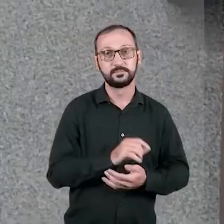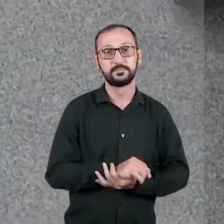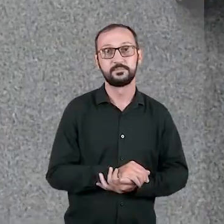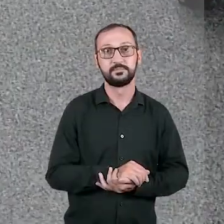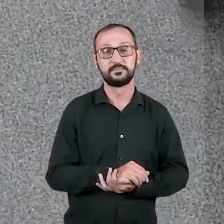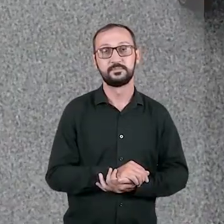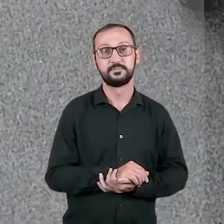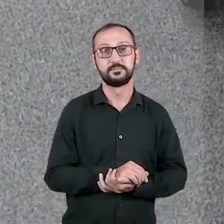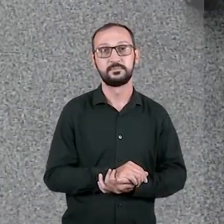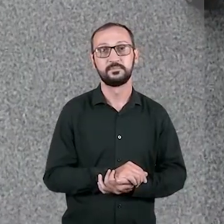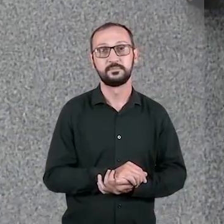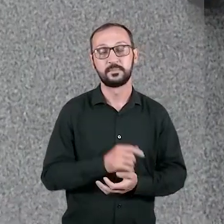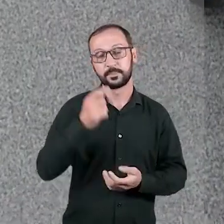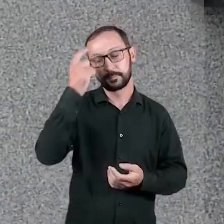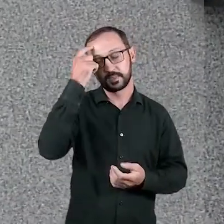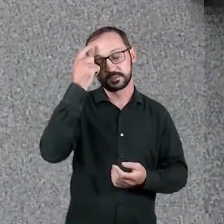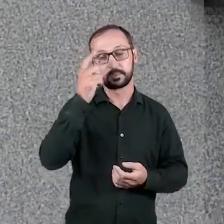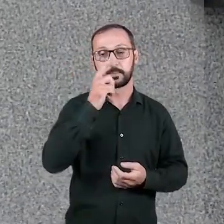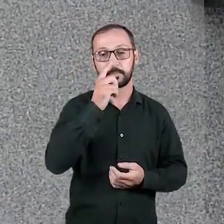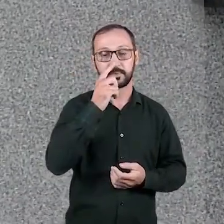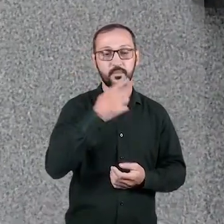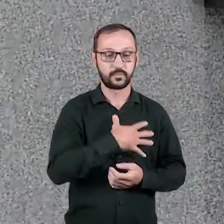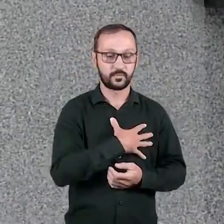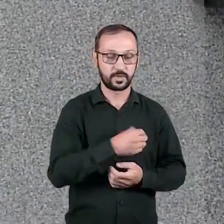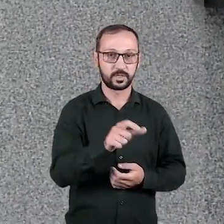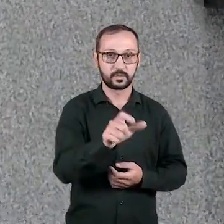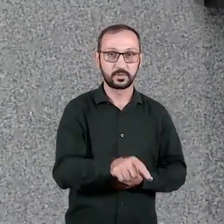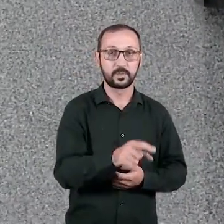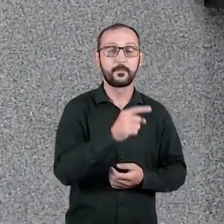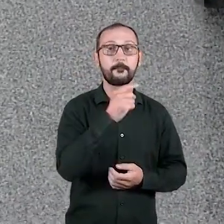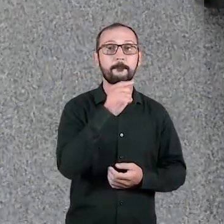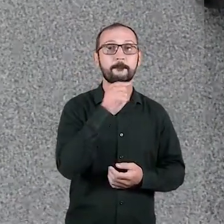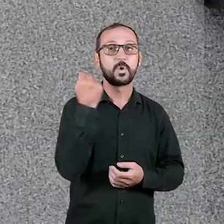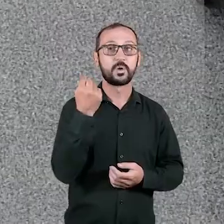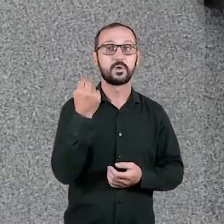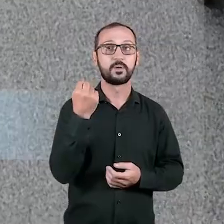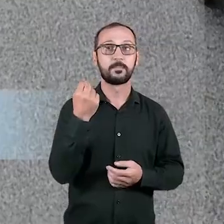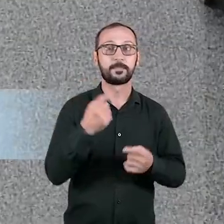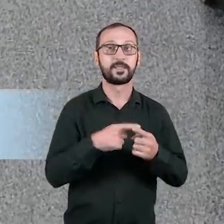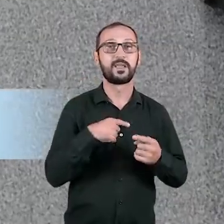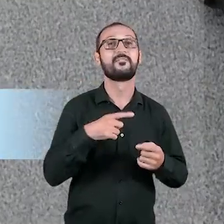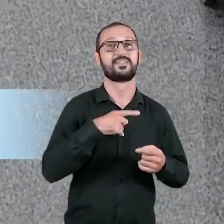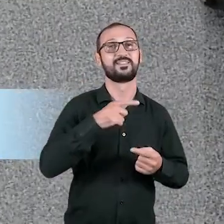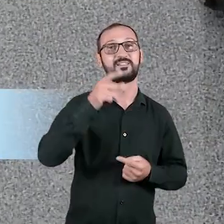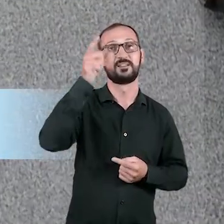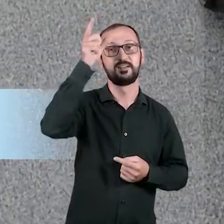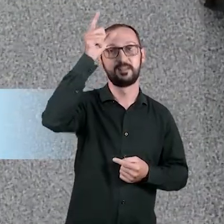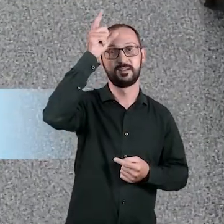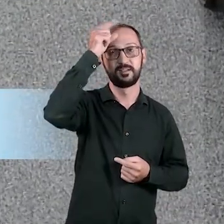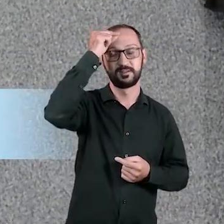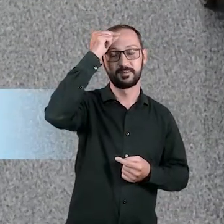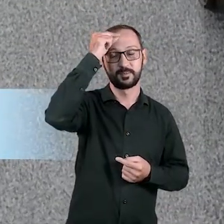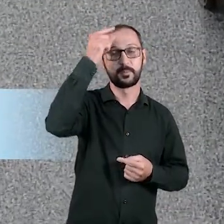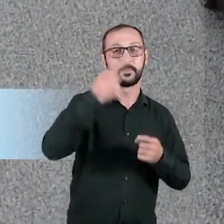menor. Então, você imagina na cabeça de uma mãe dessa quando o filho dela morrer. Porque ela vai ter um alívio,